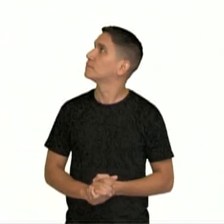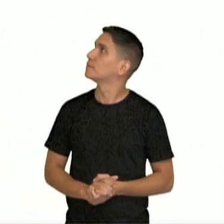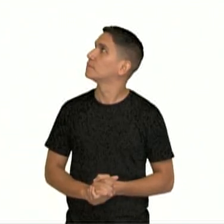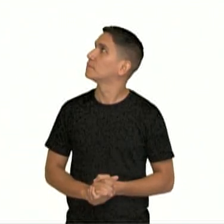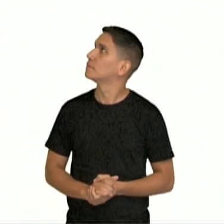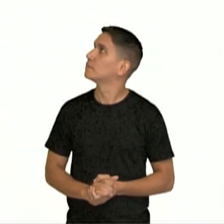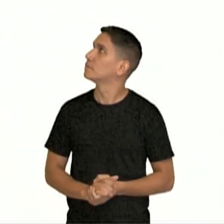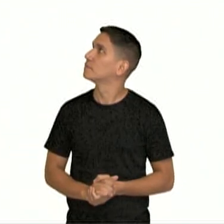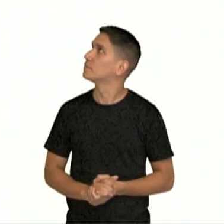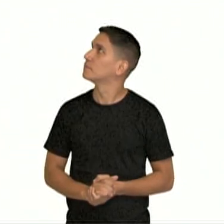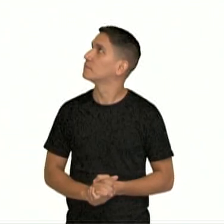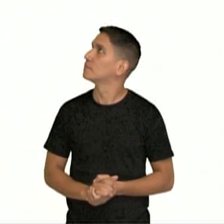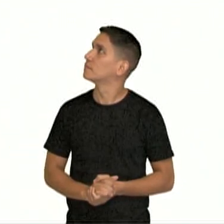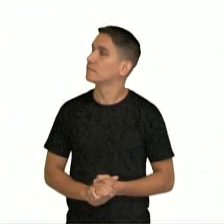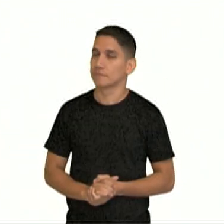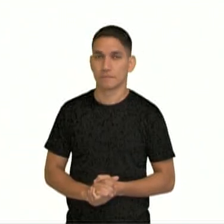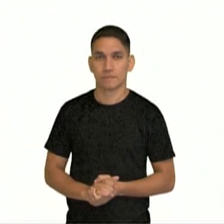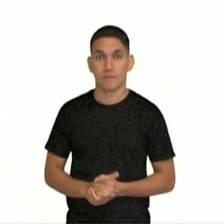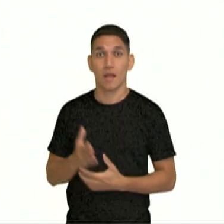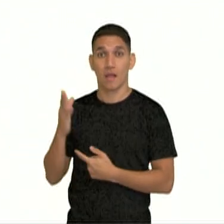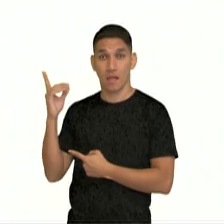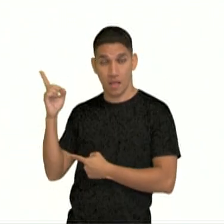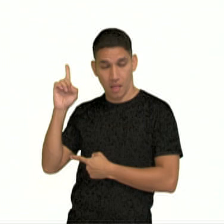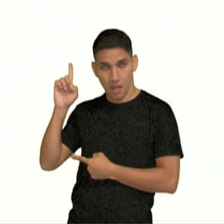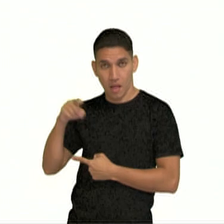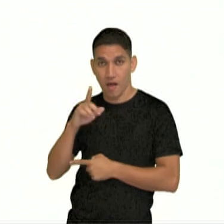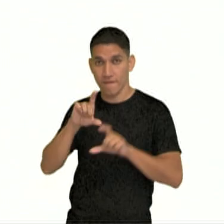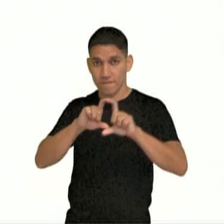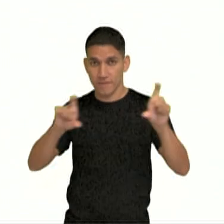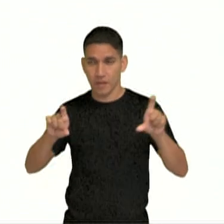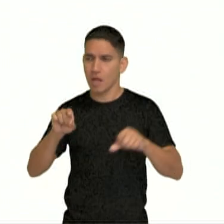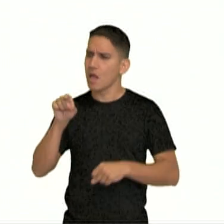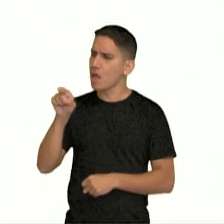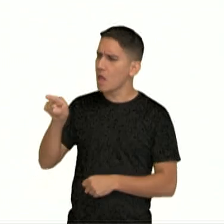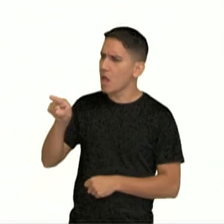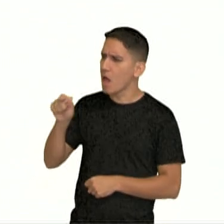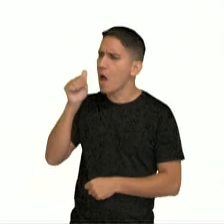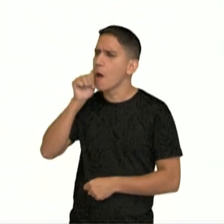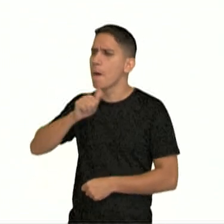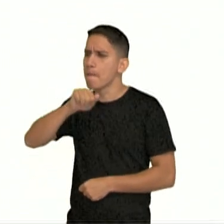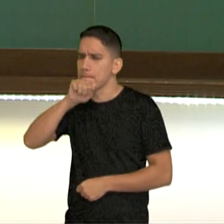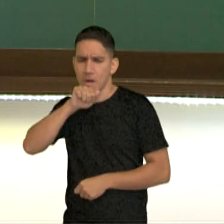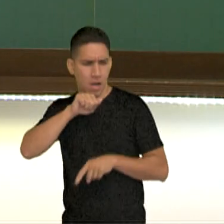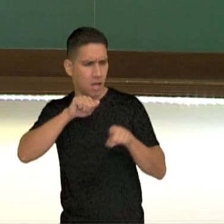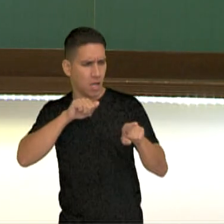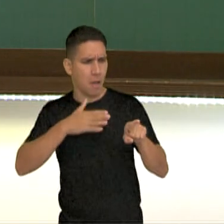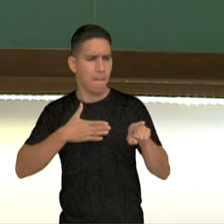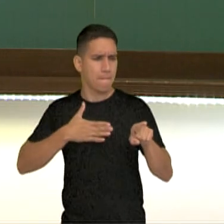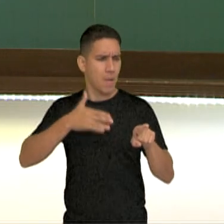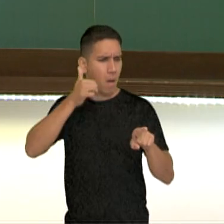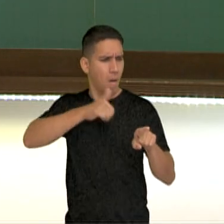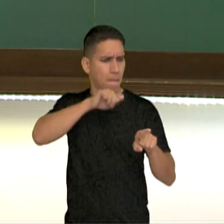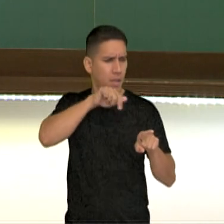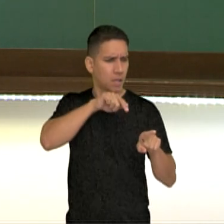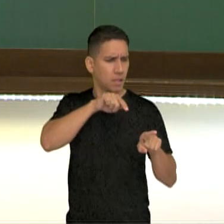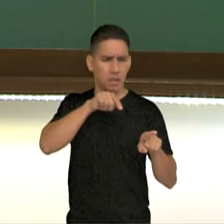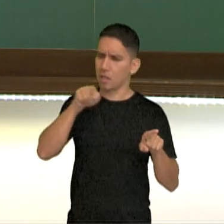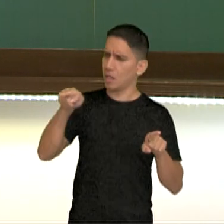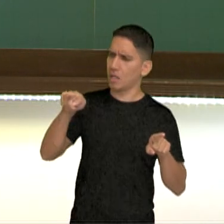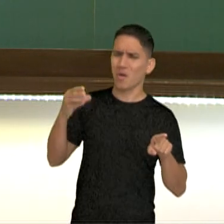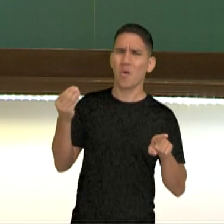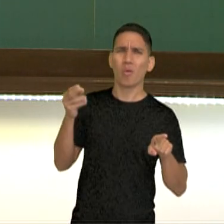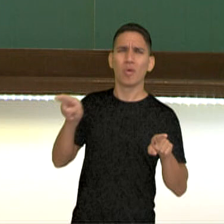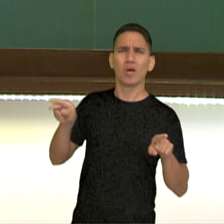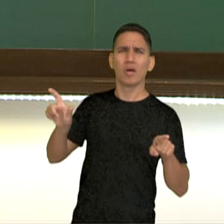Eu estou falando, ela é a mãe da minha mãe. Quem é a mãe da minha mãe? Como é que eu chamo mesmo